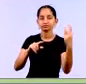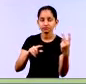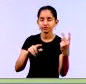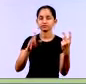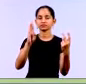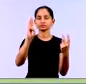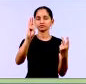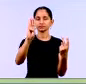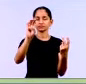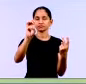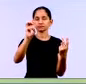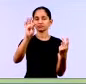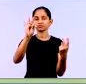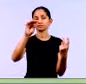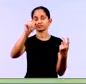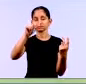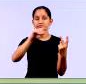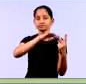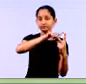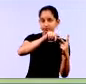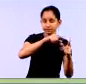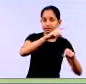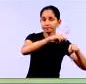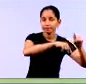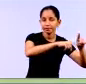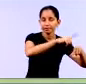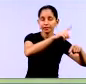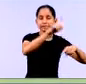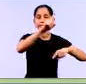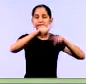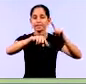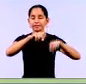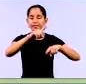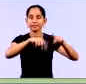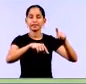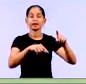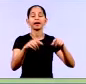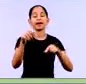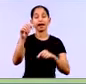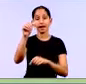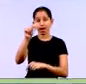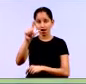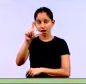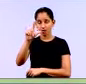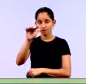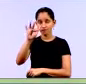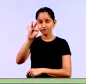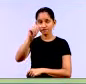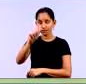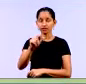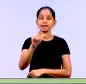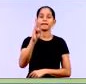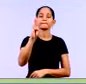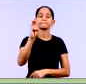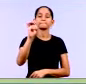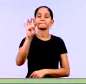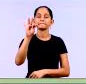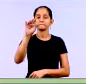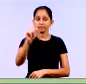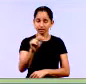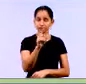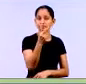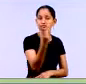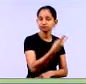ser analisado é o custo unitário da matéria-prima alfa é de R$ 4,00 e da matéria-prima beta é de R$